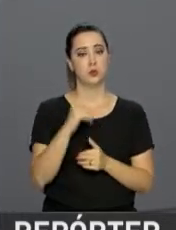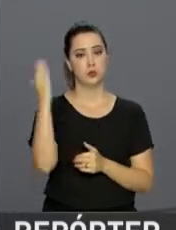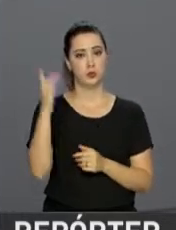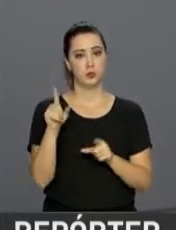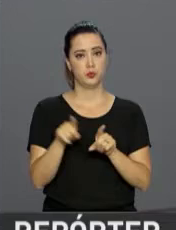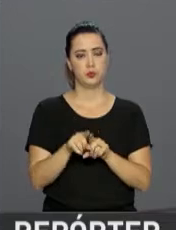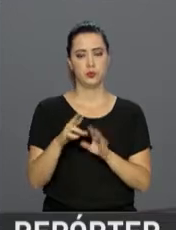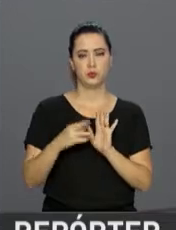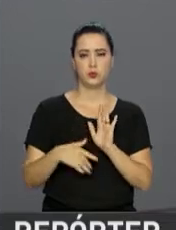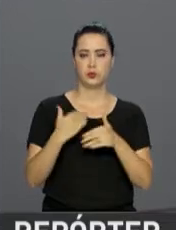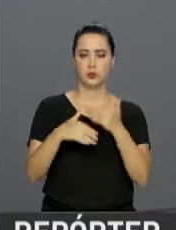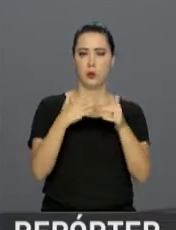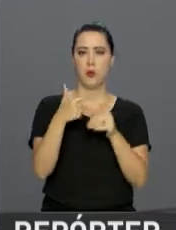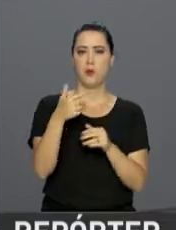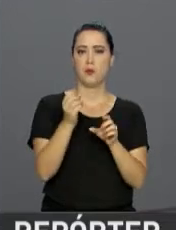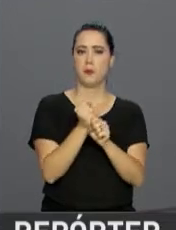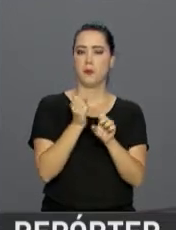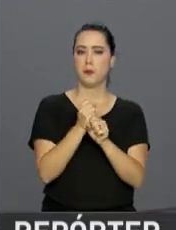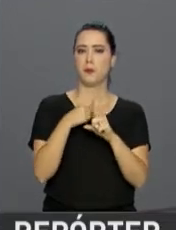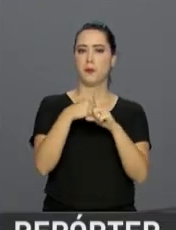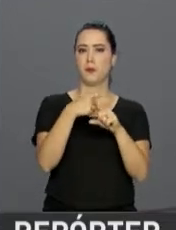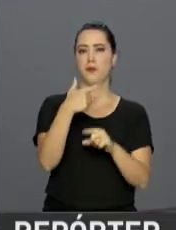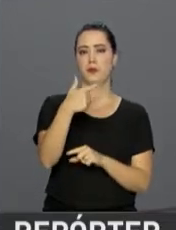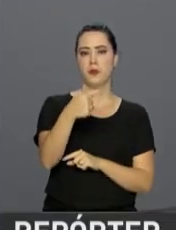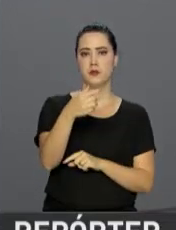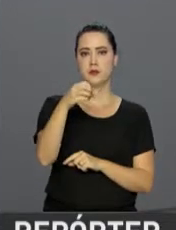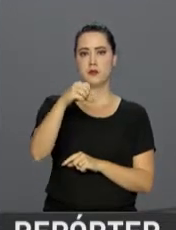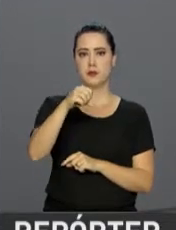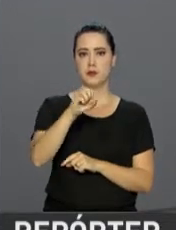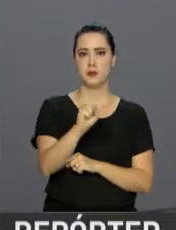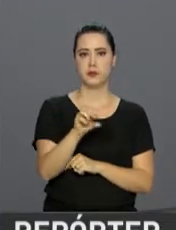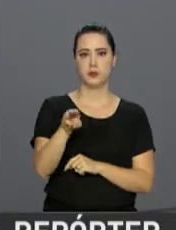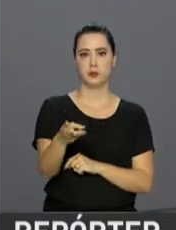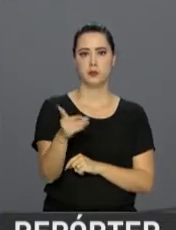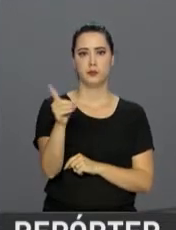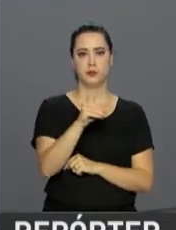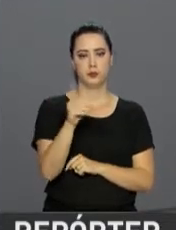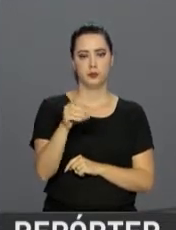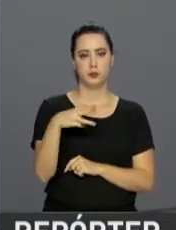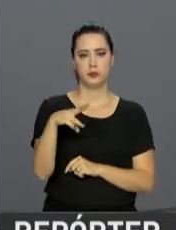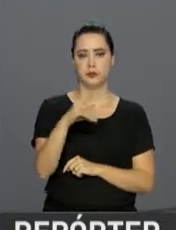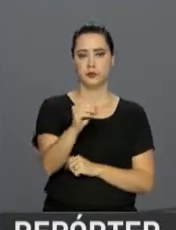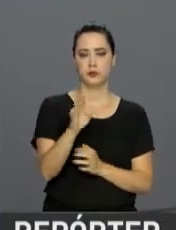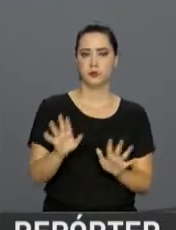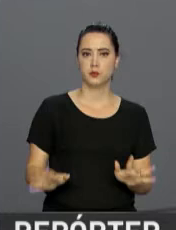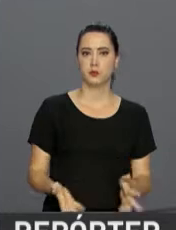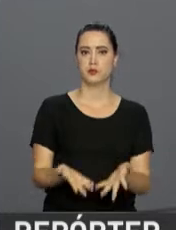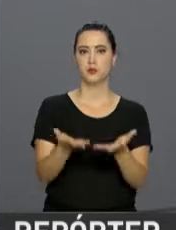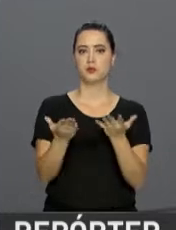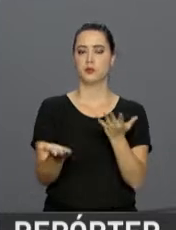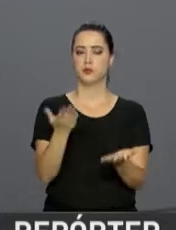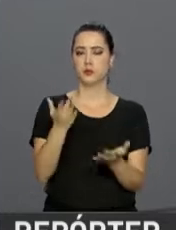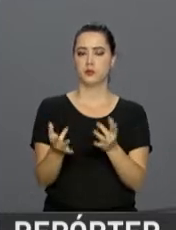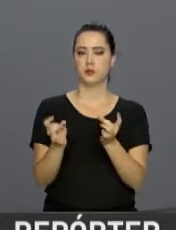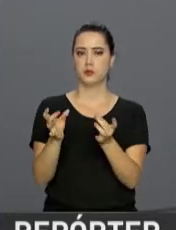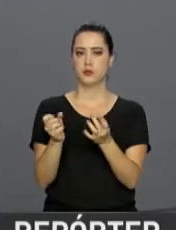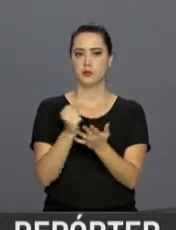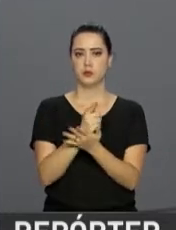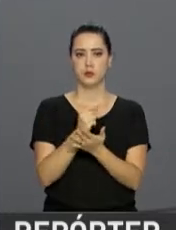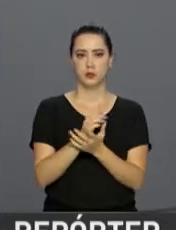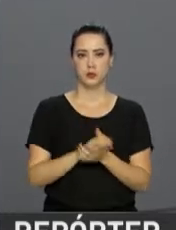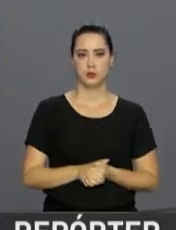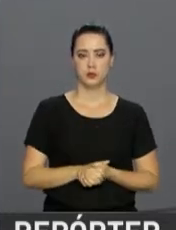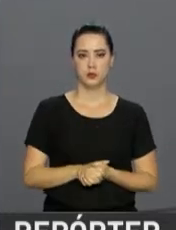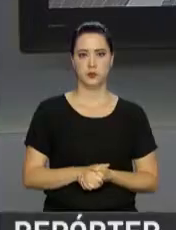externo, que registrou saldo positivo de 798 milhões de dólares em março, impulsionado pela balança